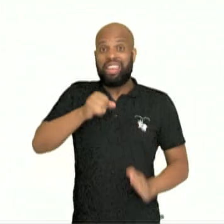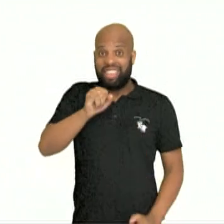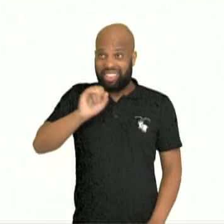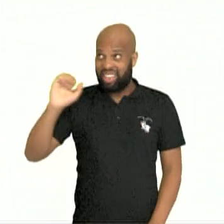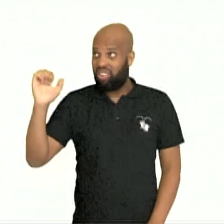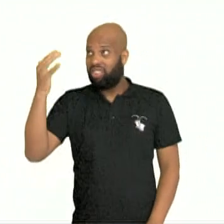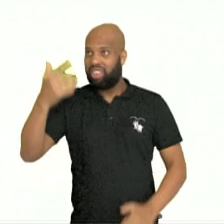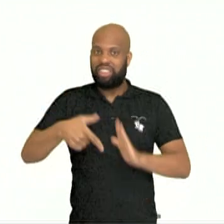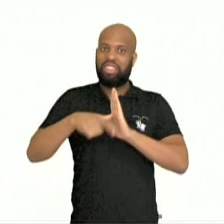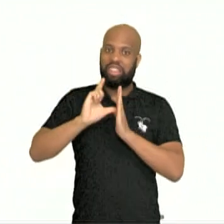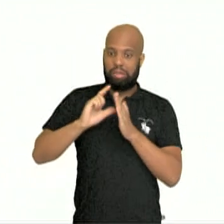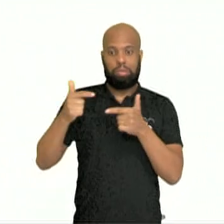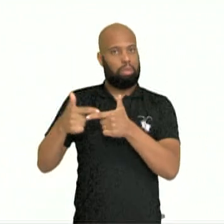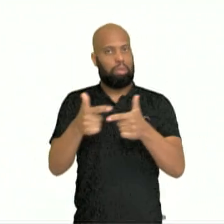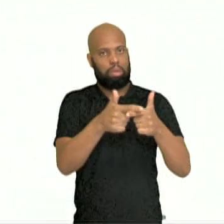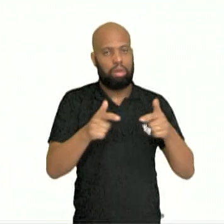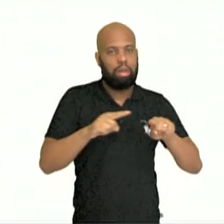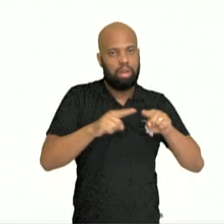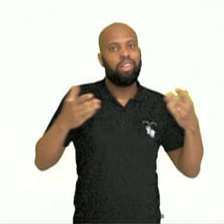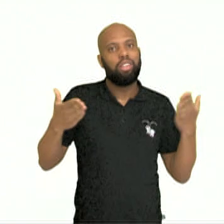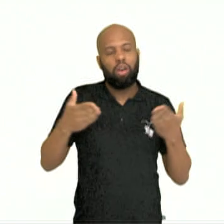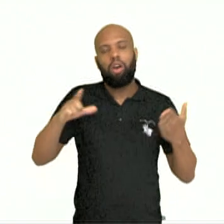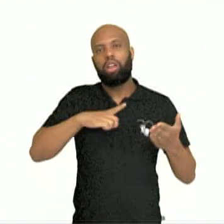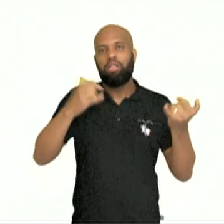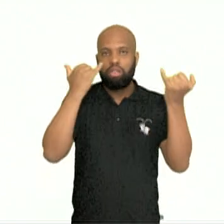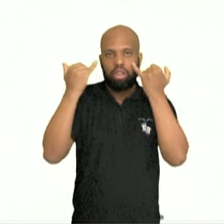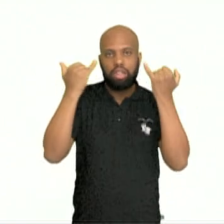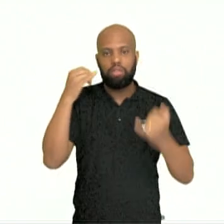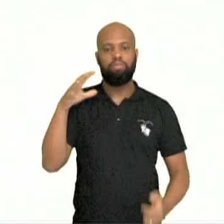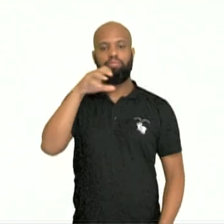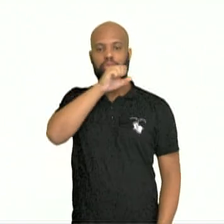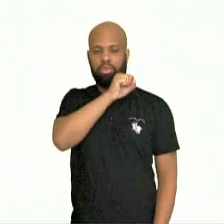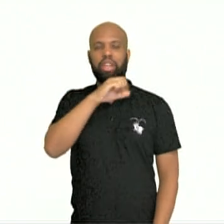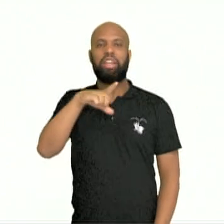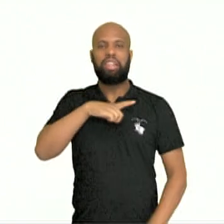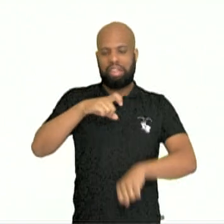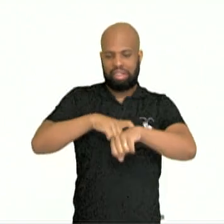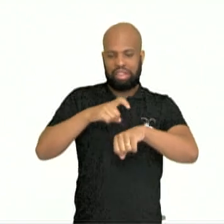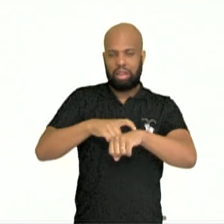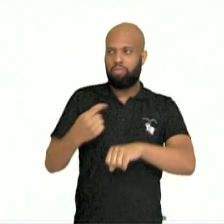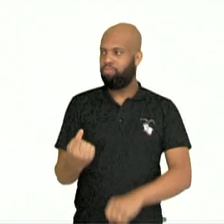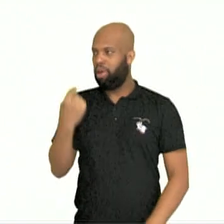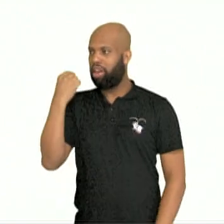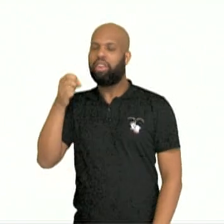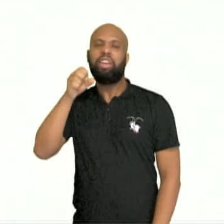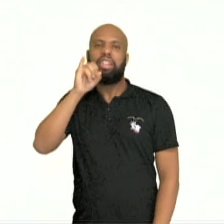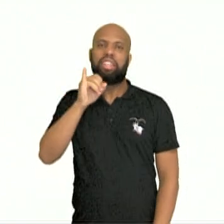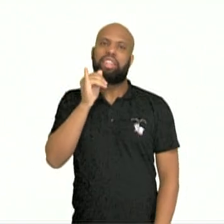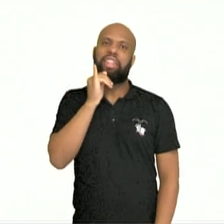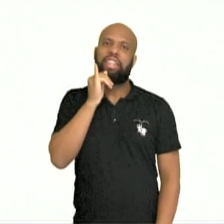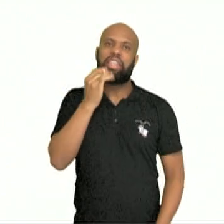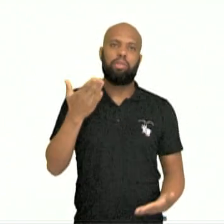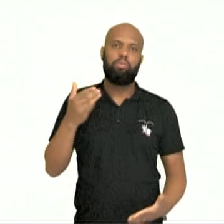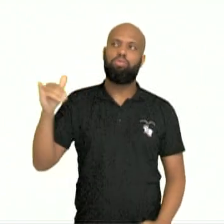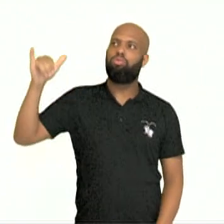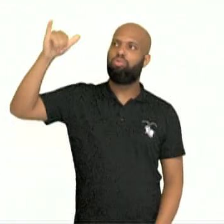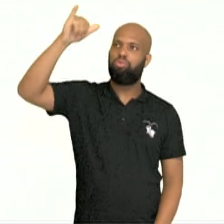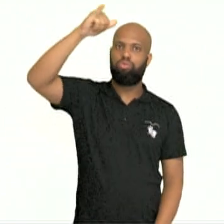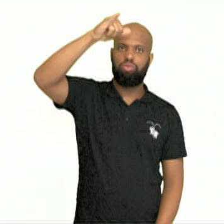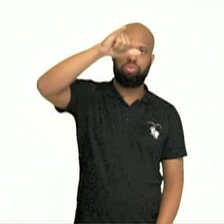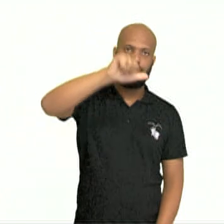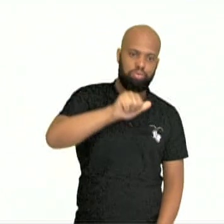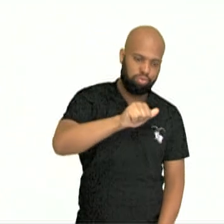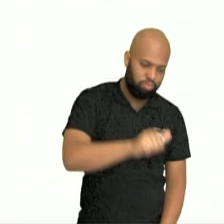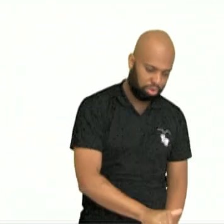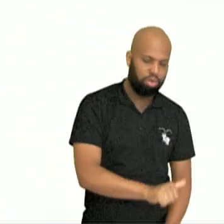coisa absurda de rápido. Há um tempo atrás, aí, se tivesse um desastre, digamos, aí, uma queda de avião lá